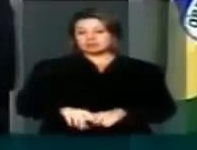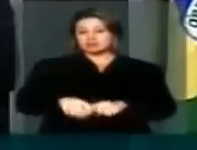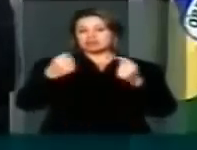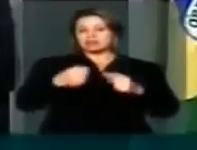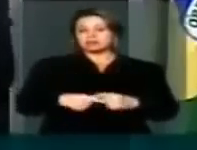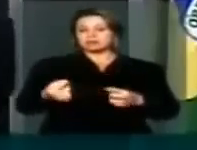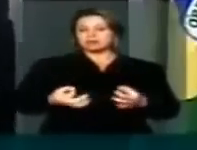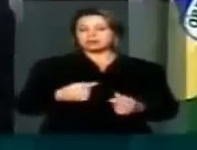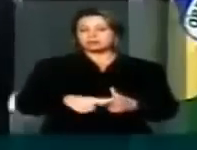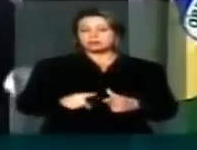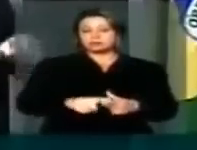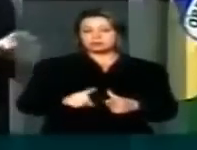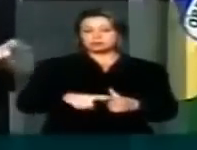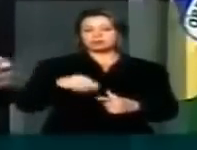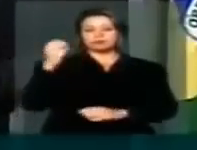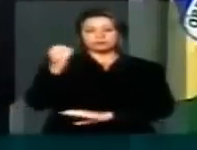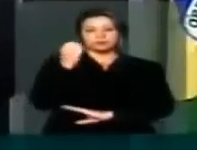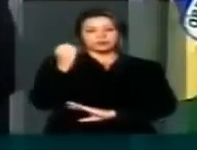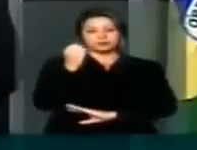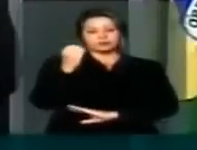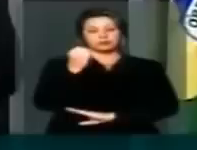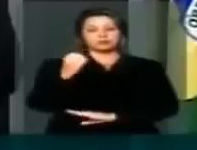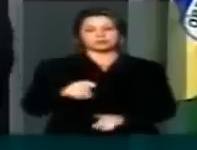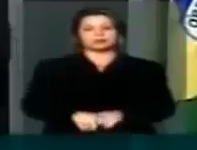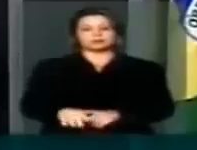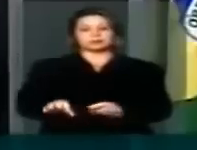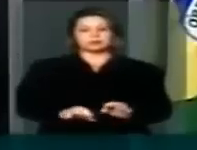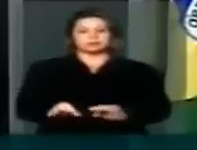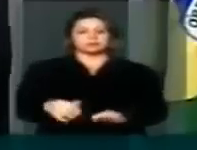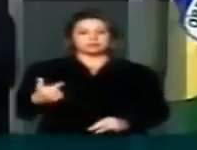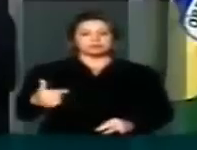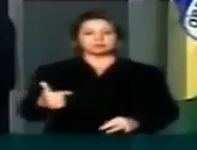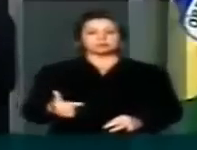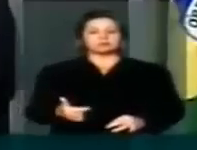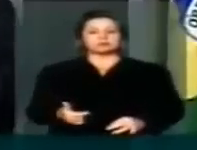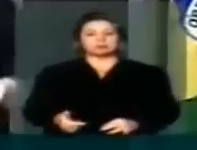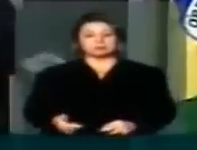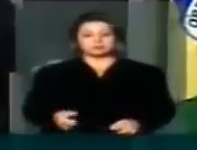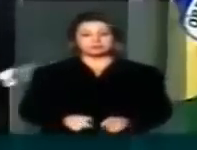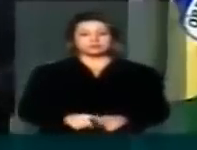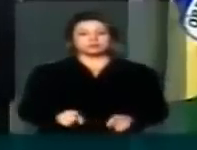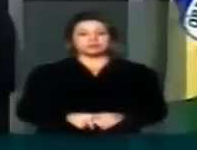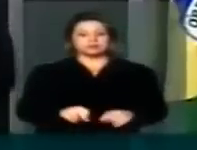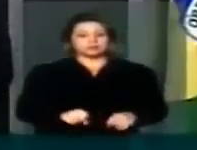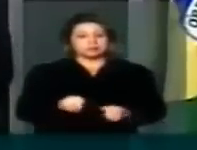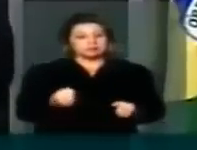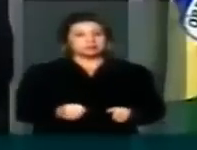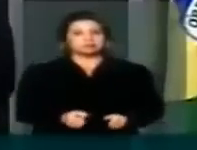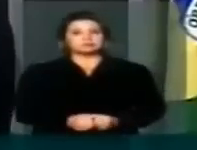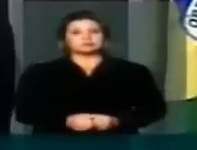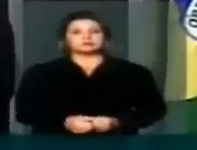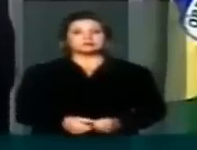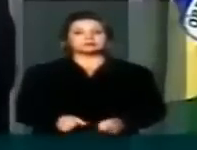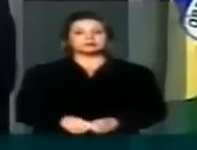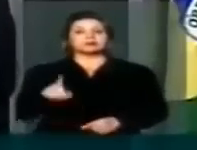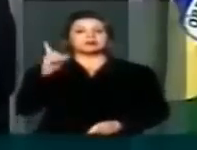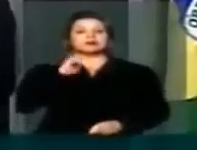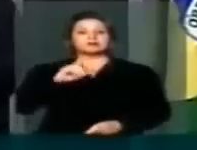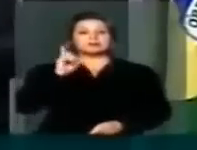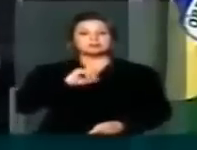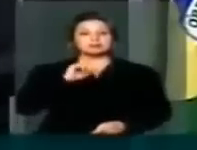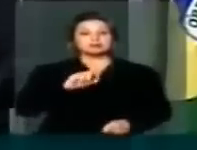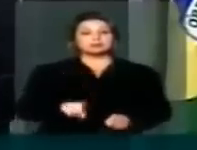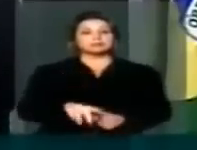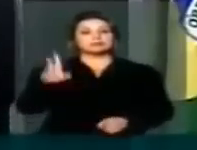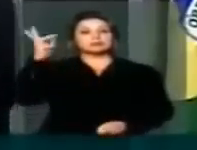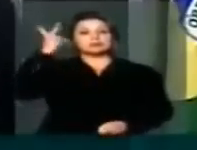quebrando aquele estado. Lá no Rio Grande do Sul, deputado Osmar Terra, não é diferente, também está quebrando aquele estado. Lá em Minas